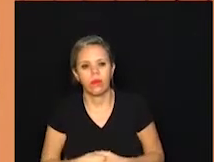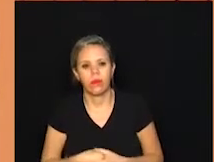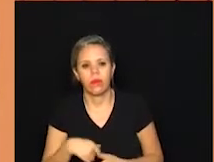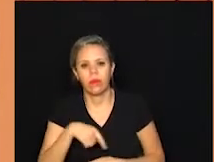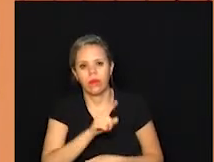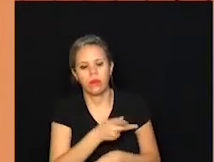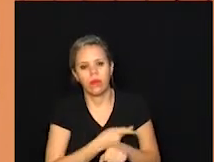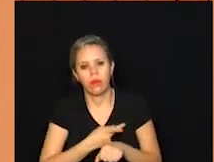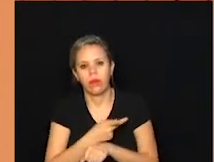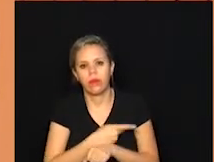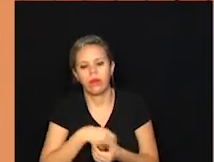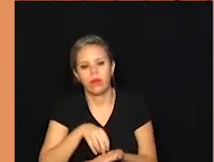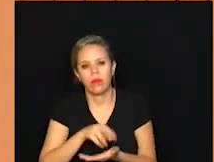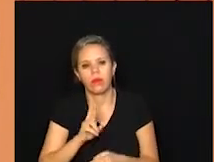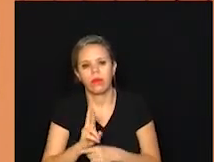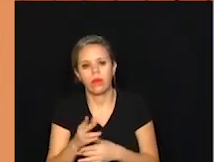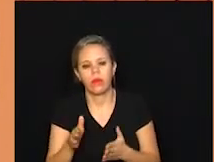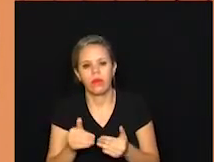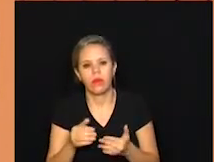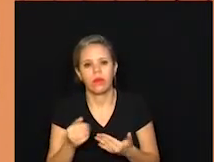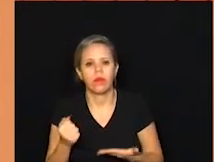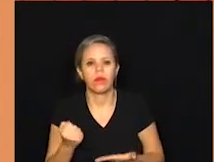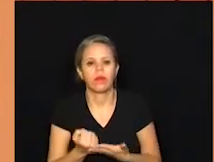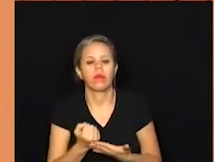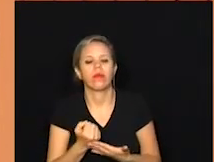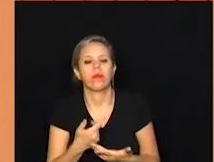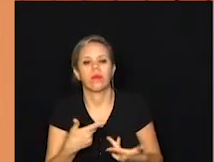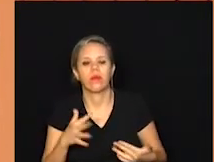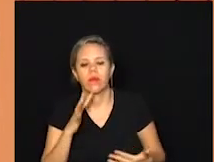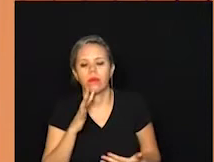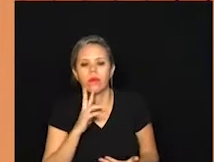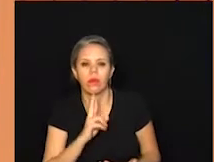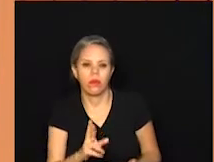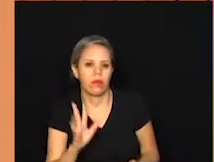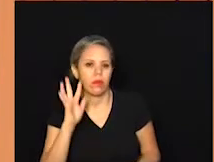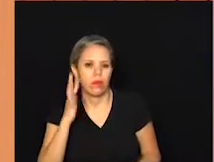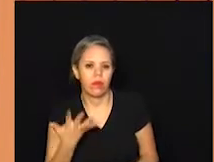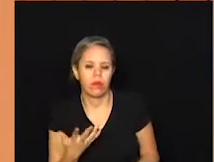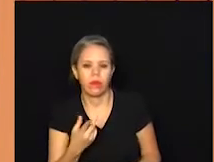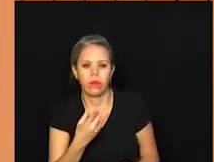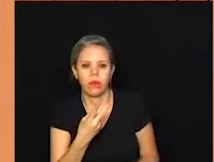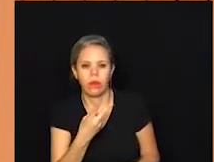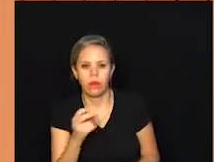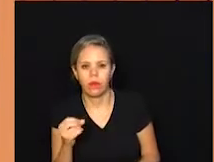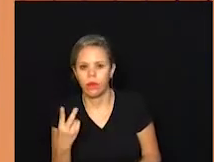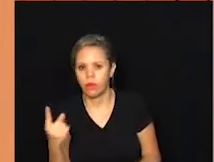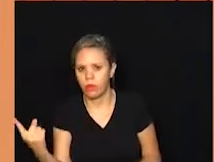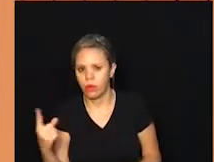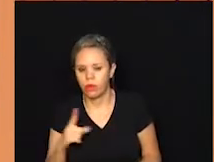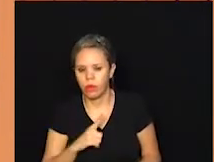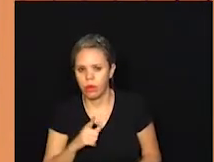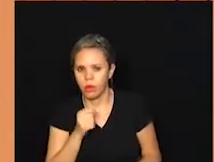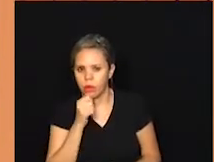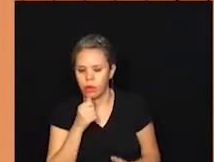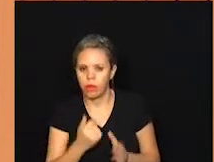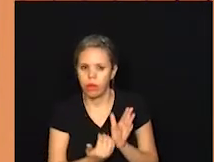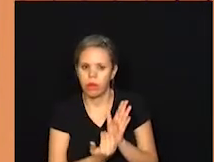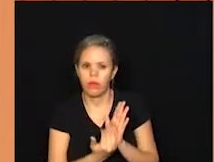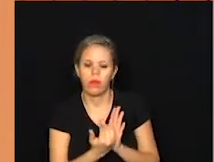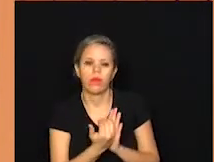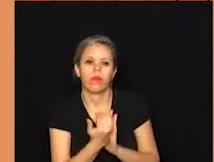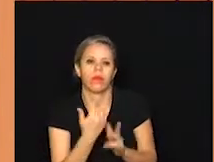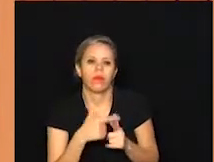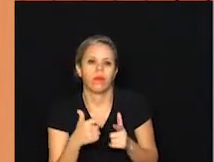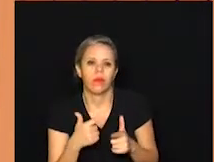atrás do centro de referência para buscar ajuda, alternativa, respostas. Em 2021, a gente ainda tem um crescimento, né,